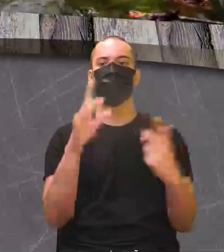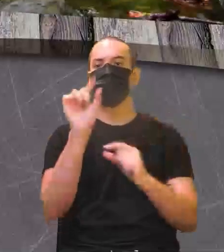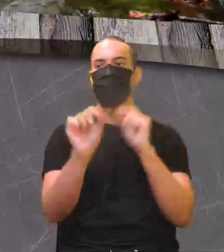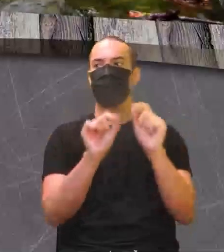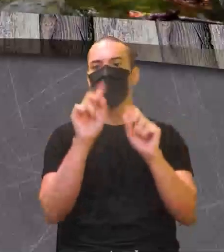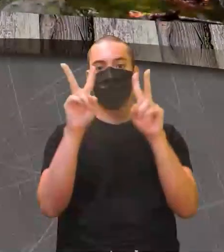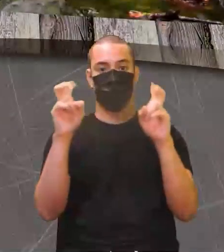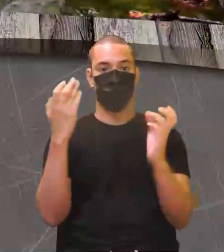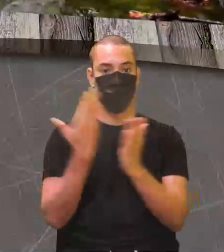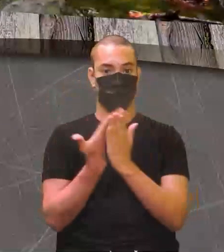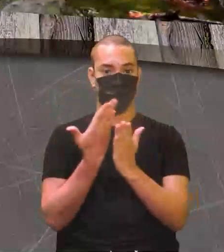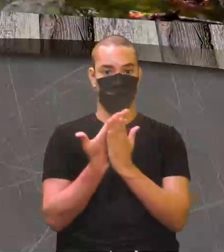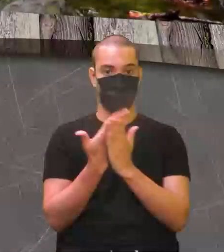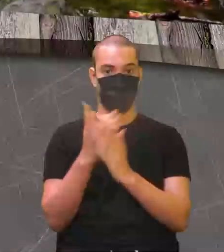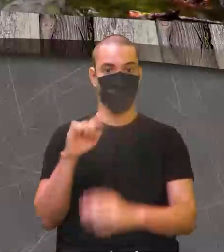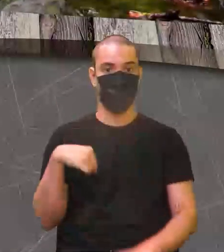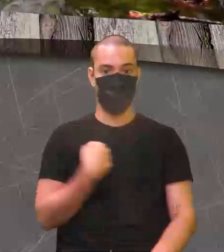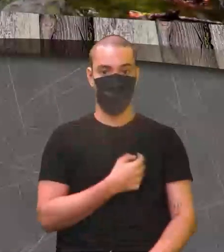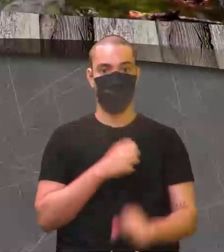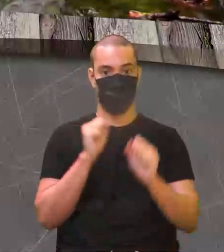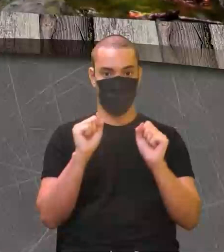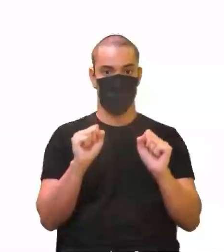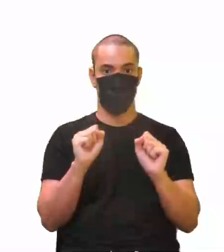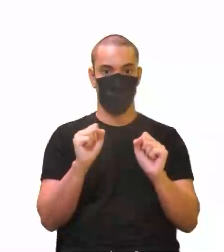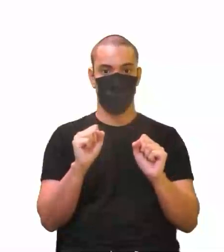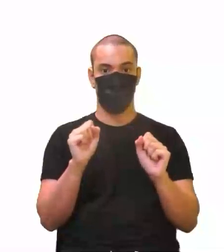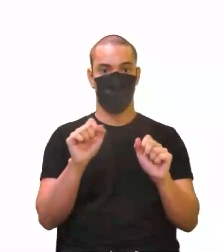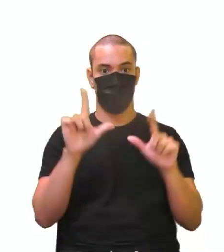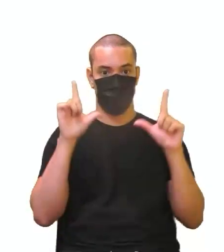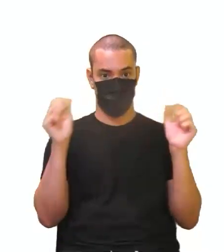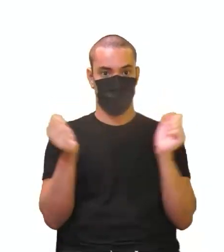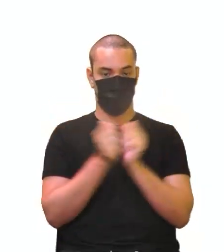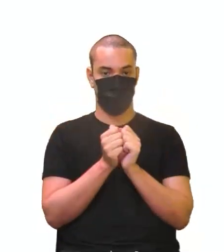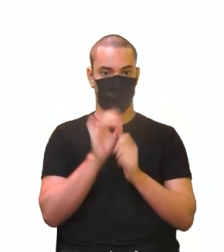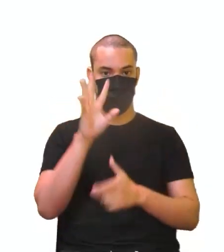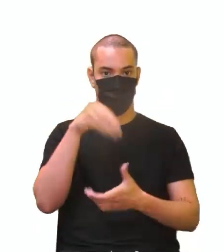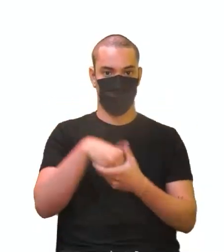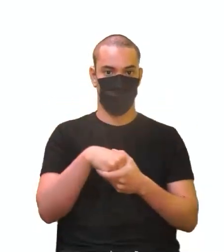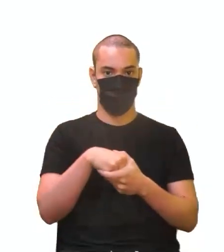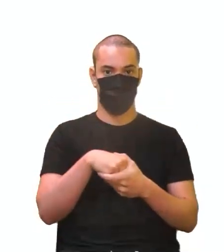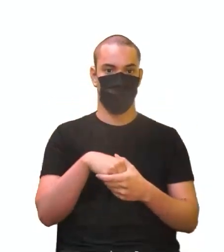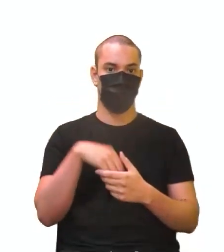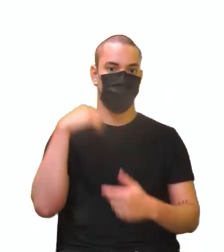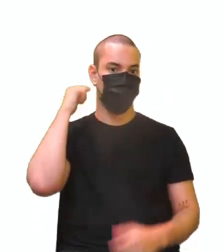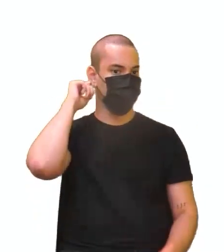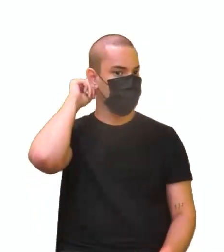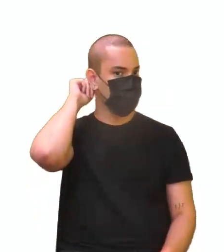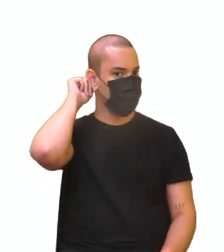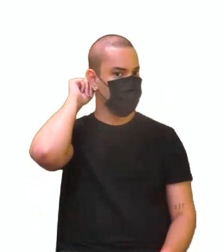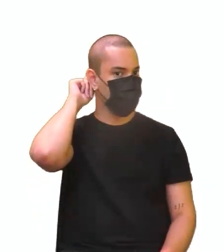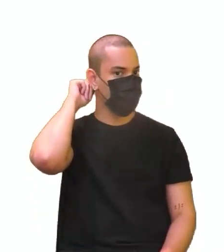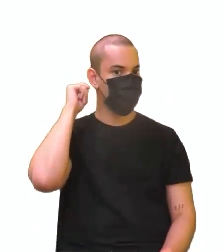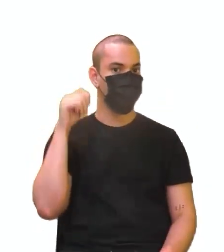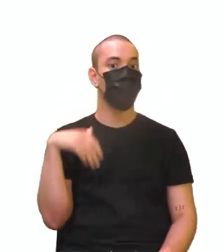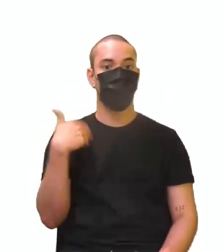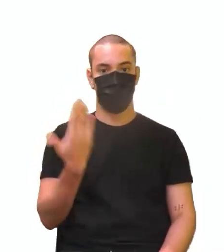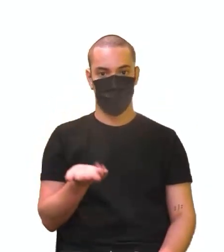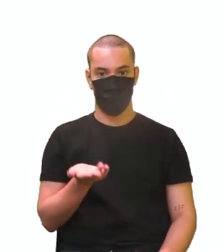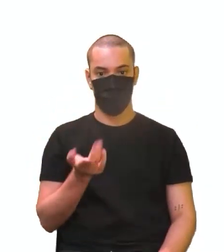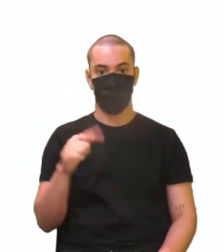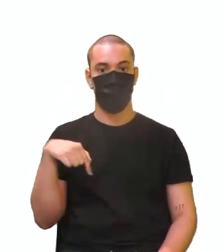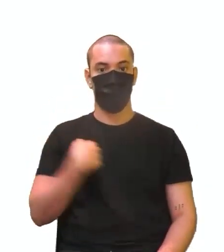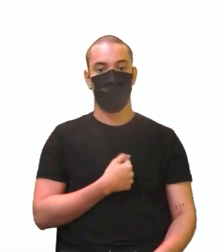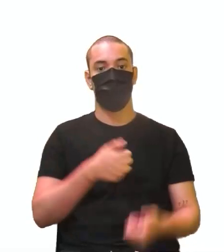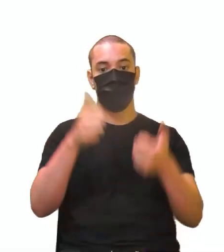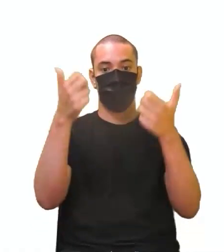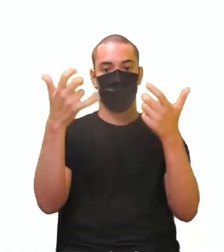falando sobre a aula? A gente pode jogar eu no quadro? Perfeito. A gente falou ali